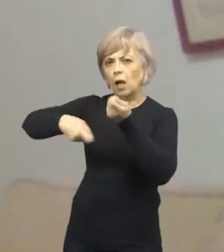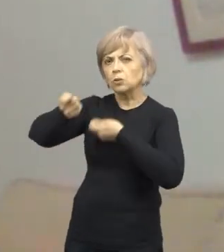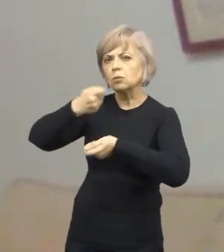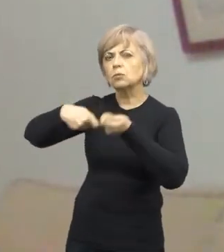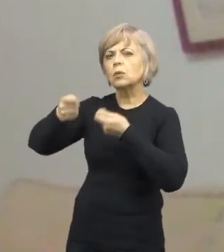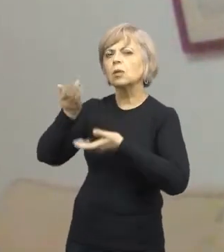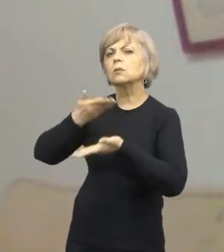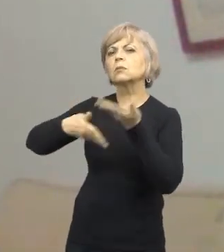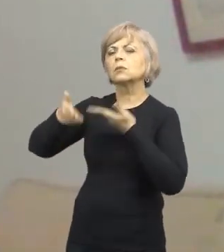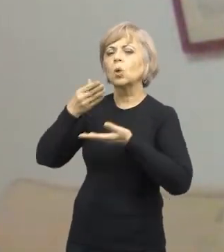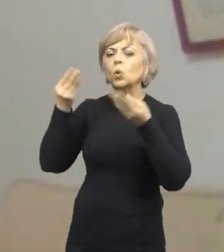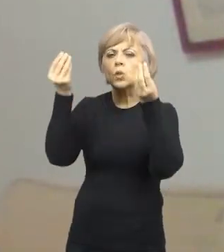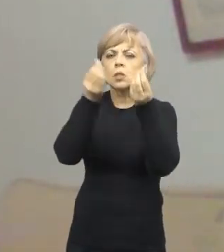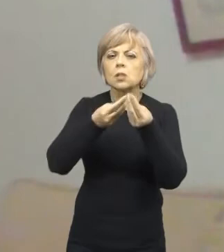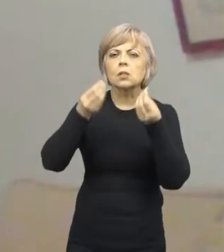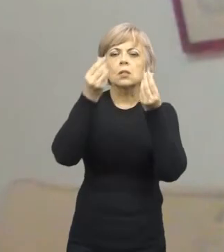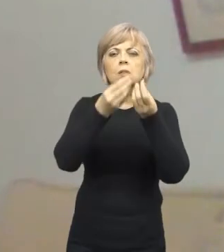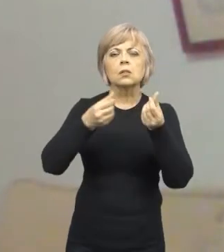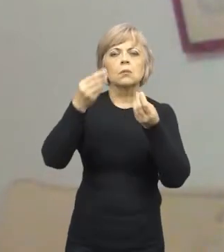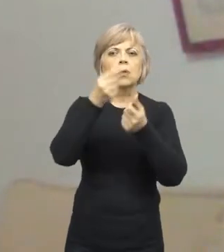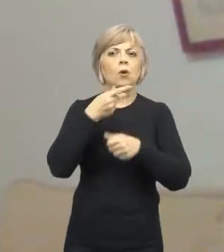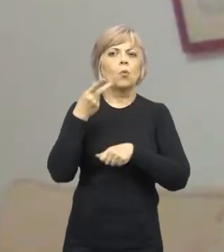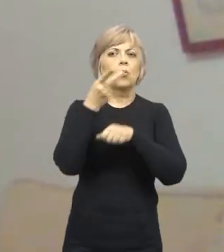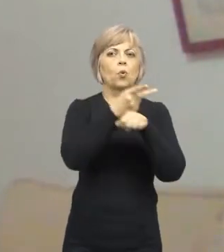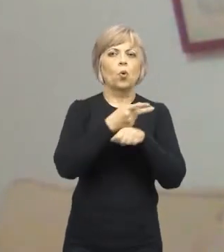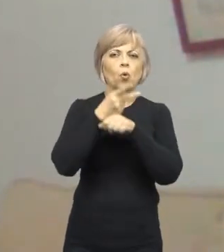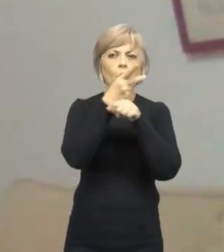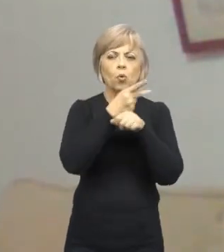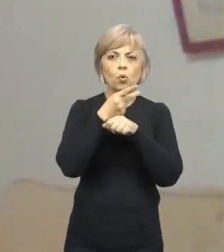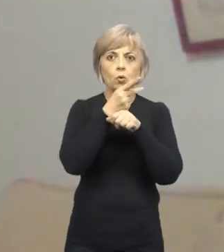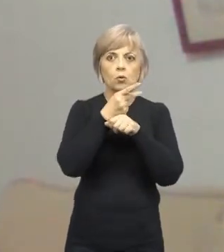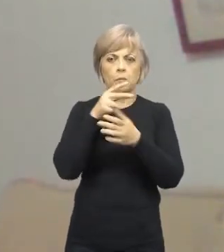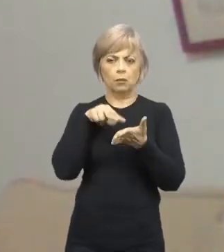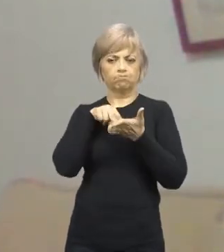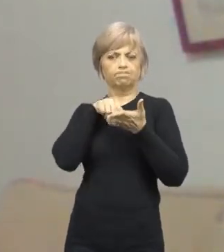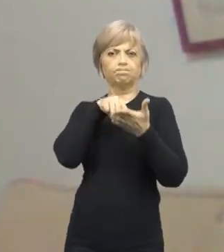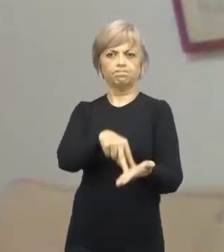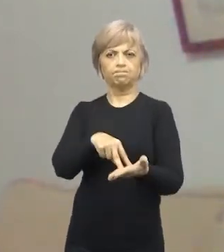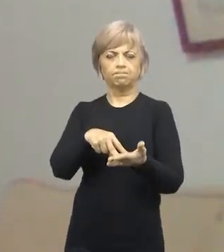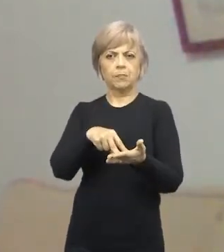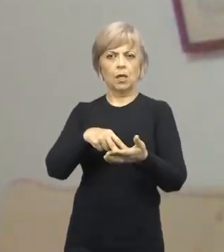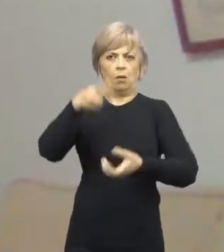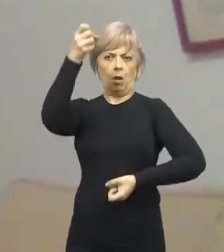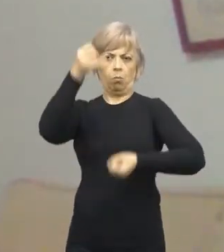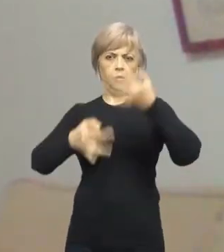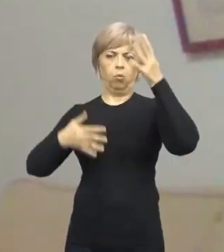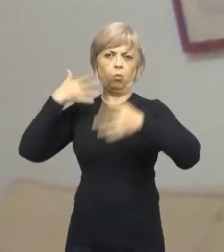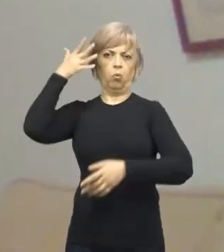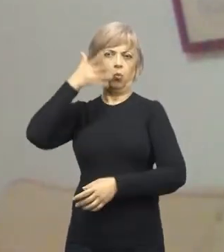maior, sensibilizando os procuradores para sustentarem oralmente